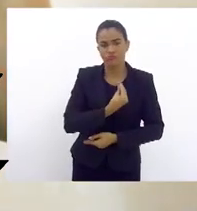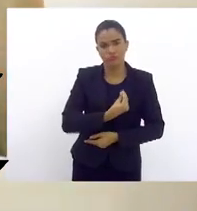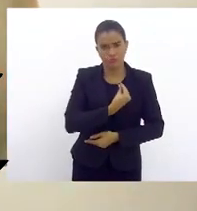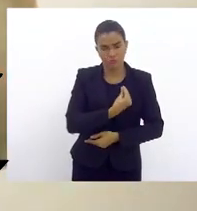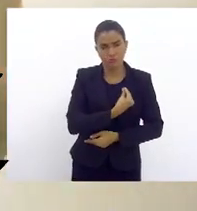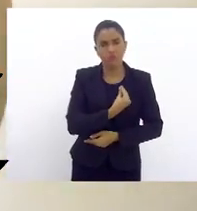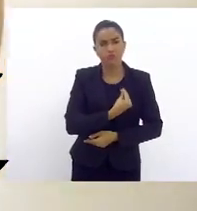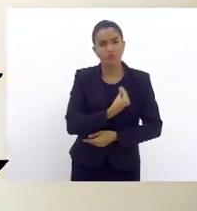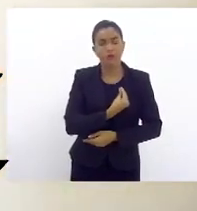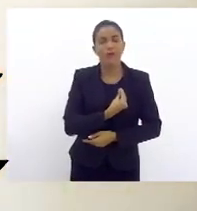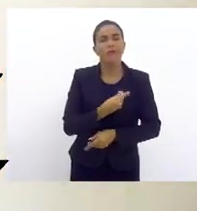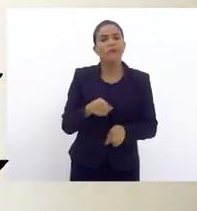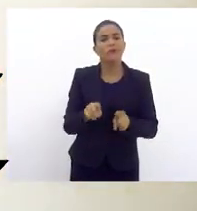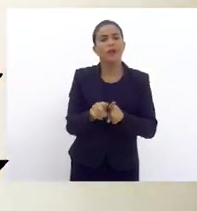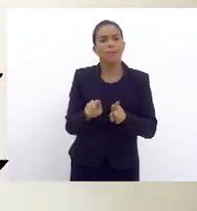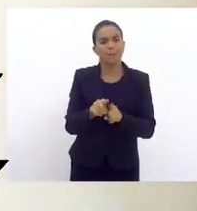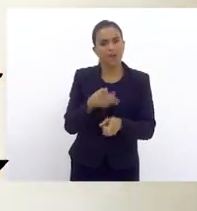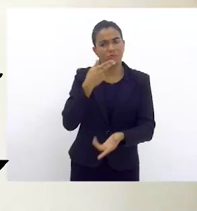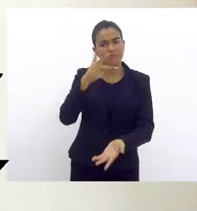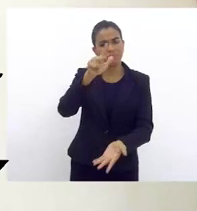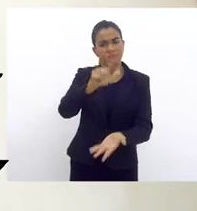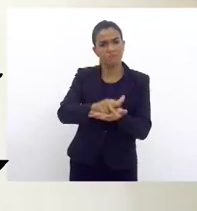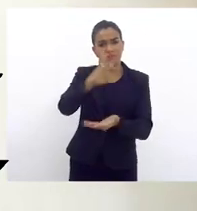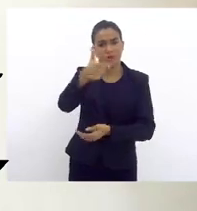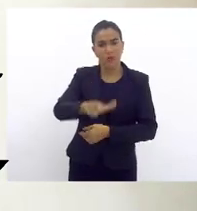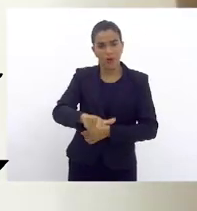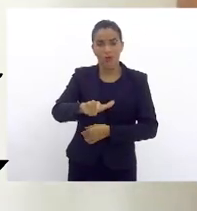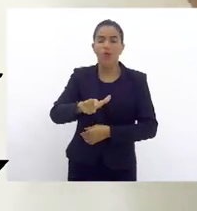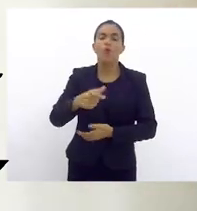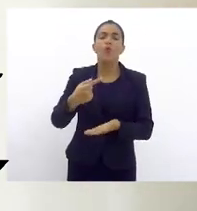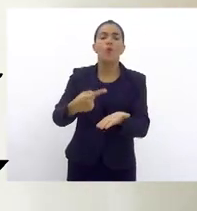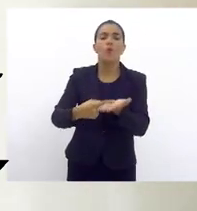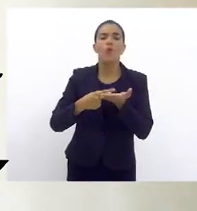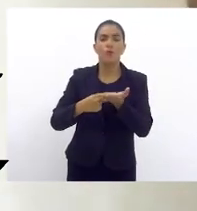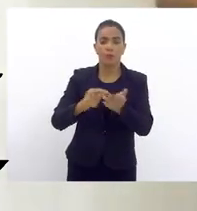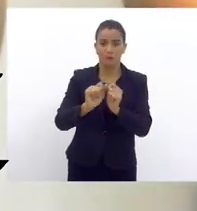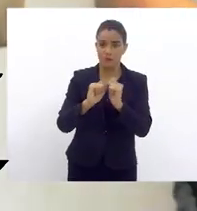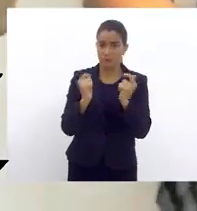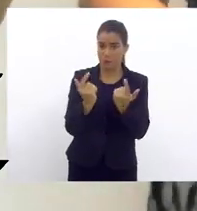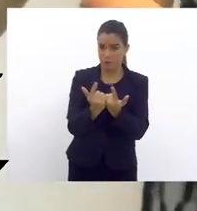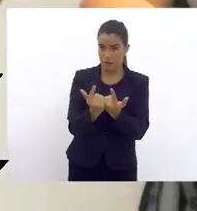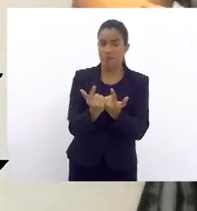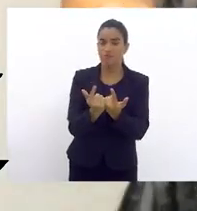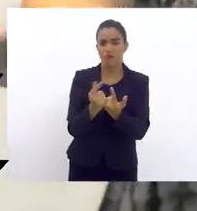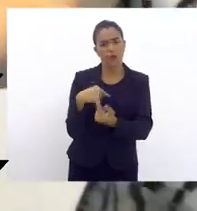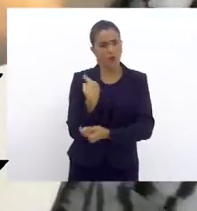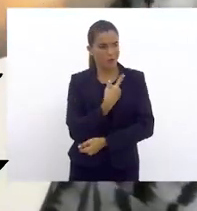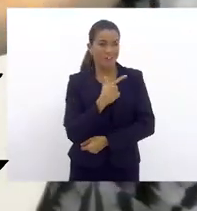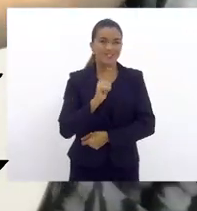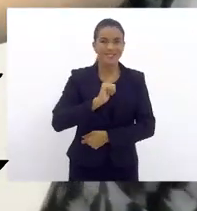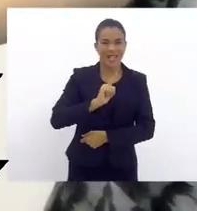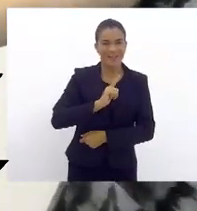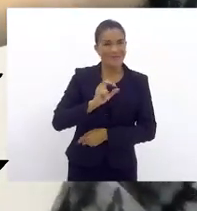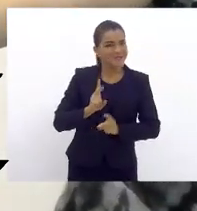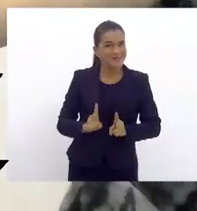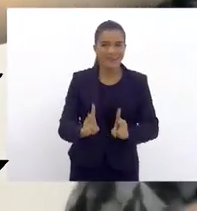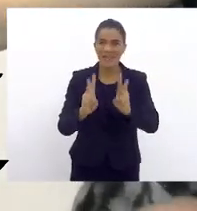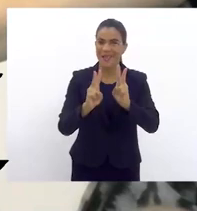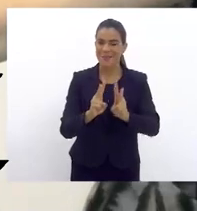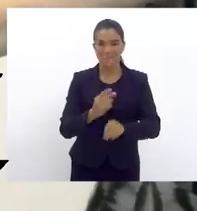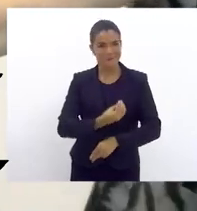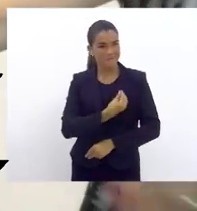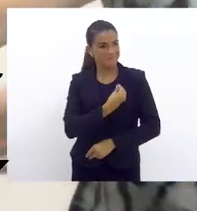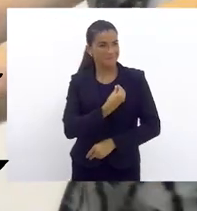colocar reafirmar o compromisso da Defensoria Pública com alerj que nós sempre temos estamos presentes sempre